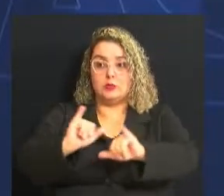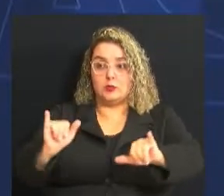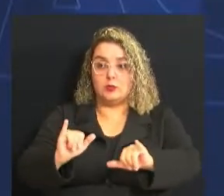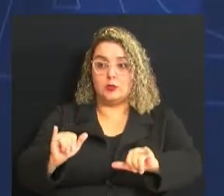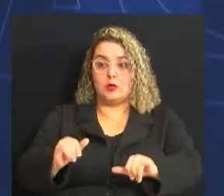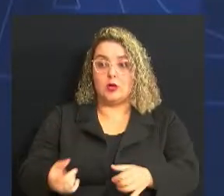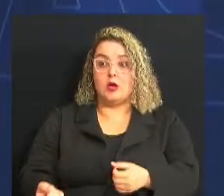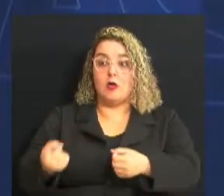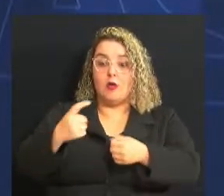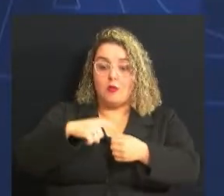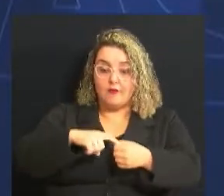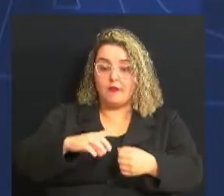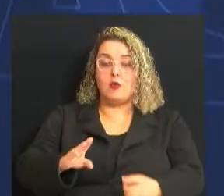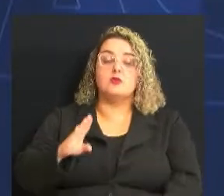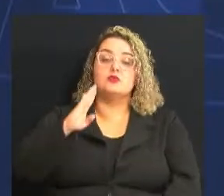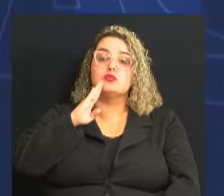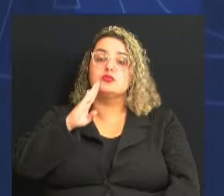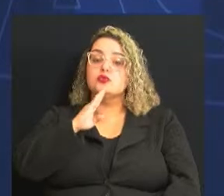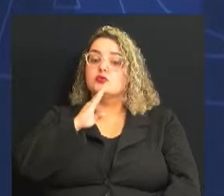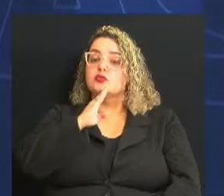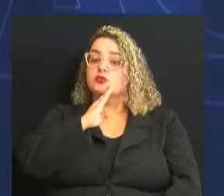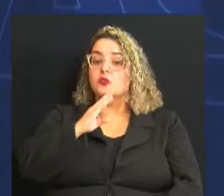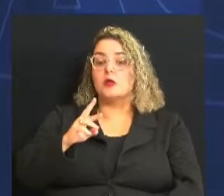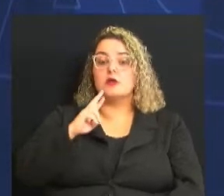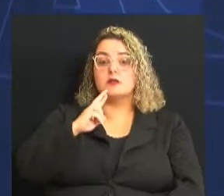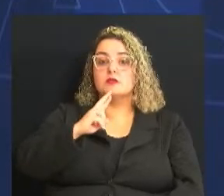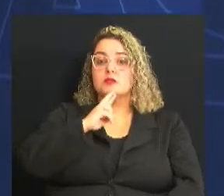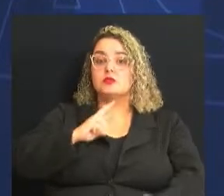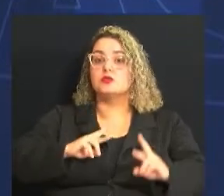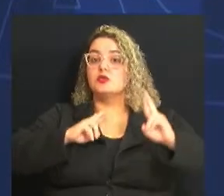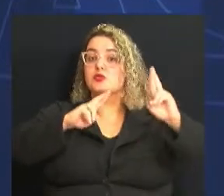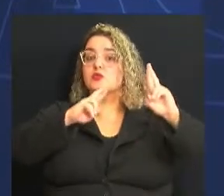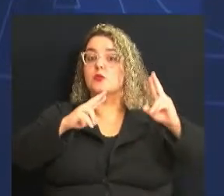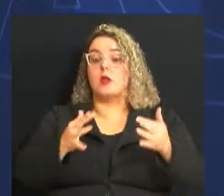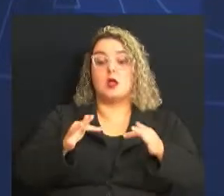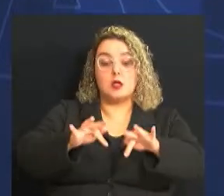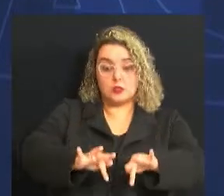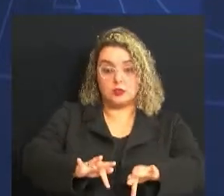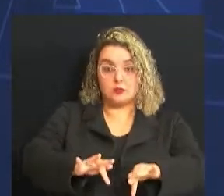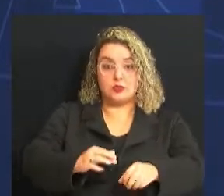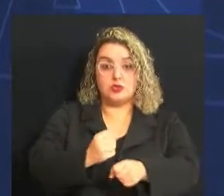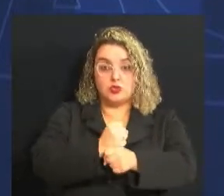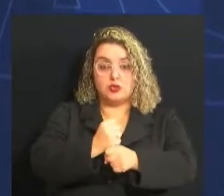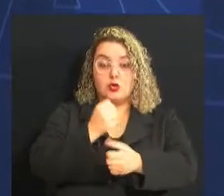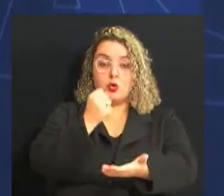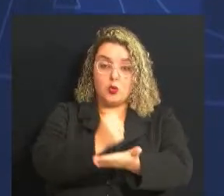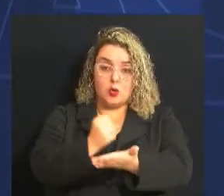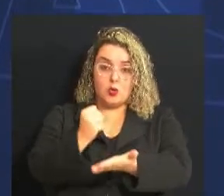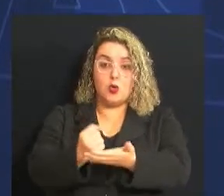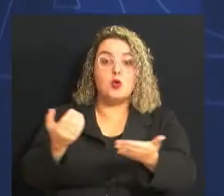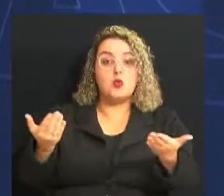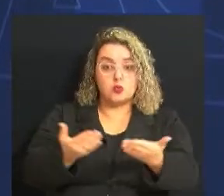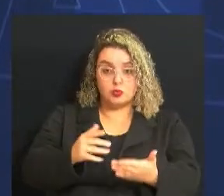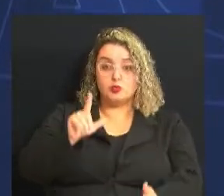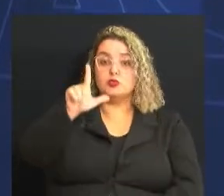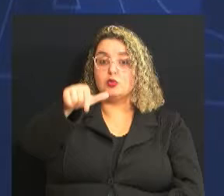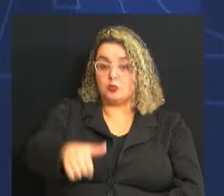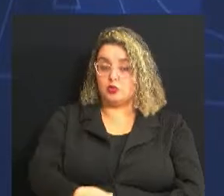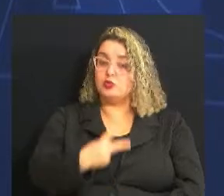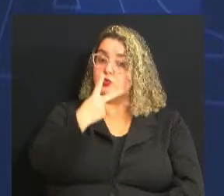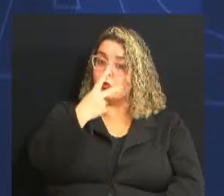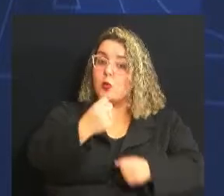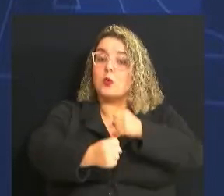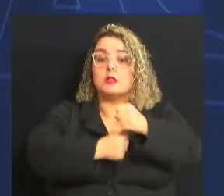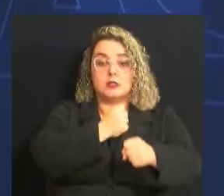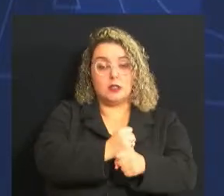de bares e restaurantes para este fim de ano com contratações. E hoje, após os 2 anos de pandemia,